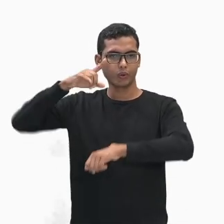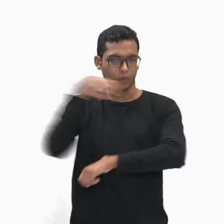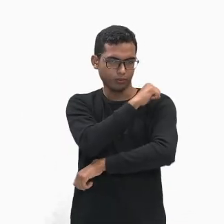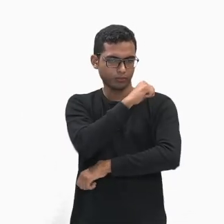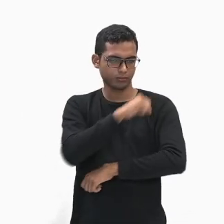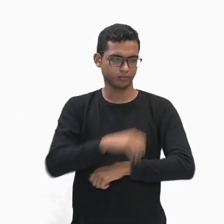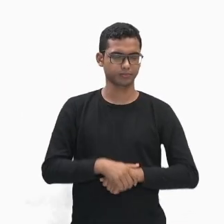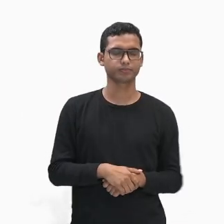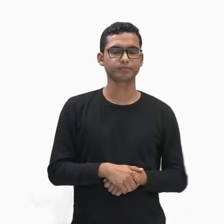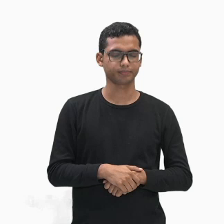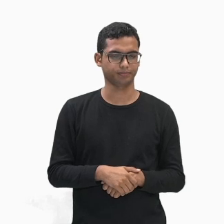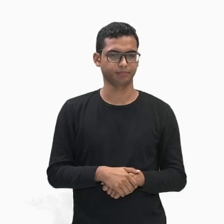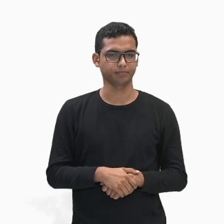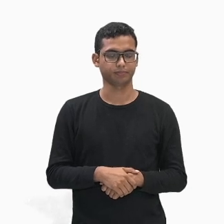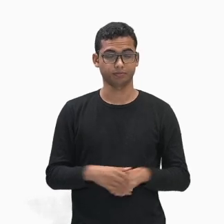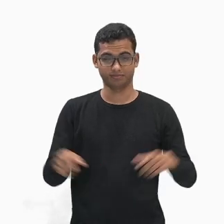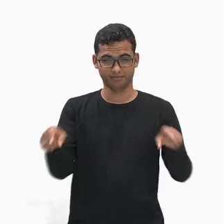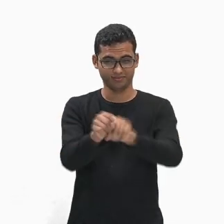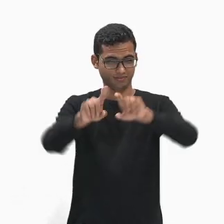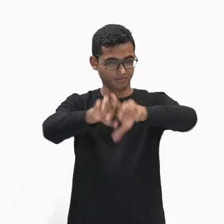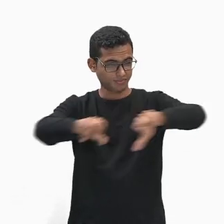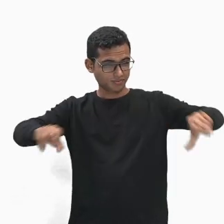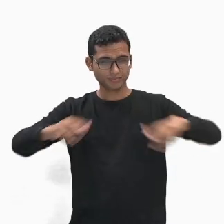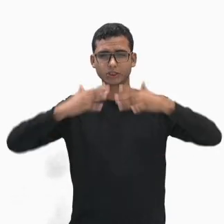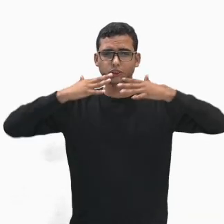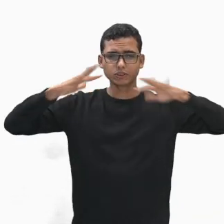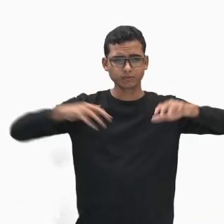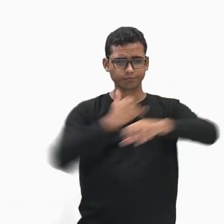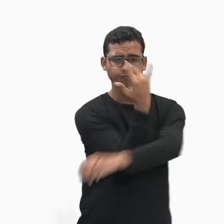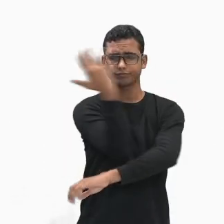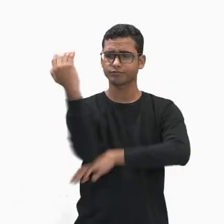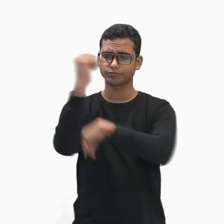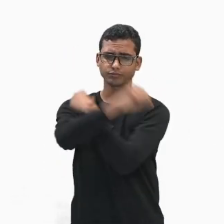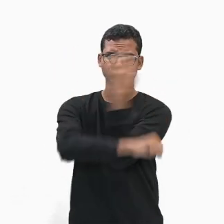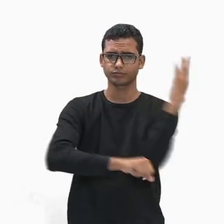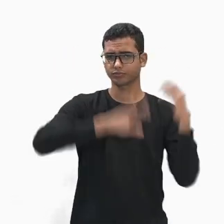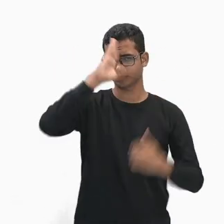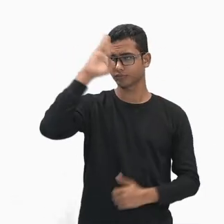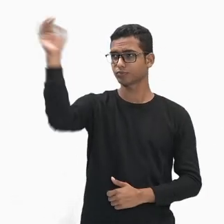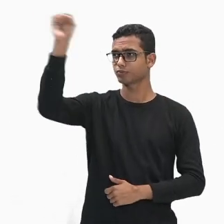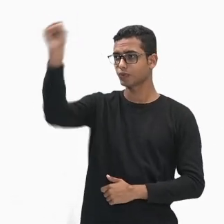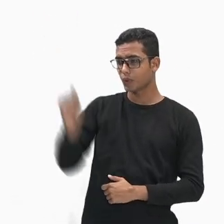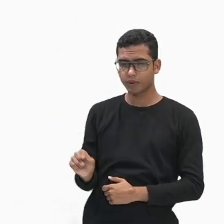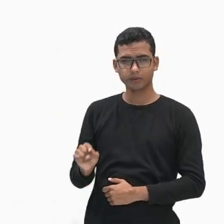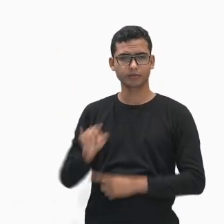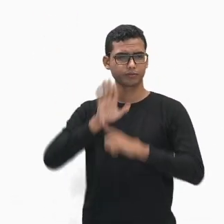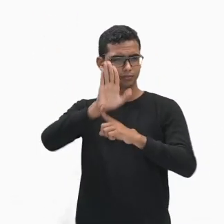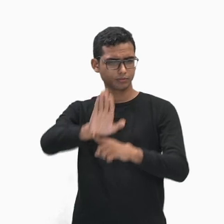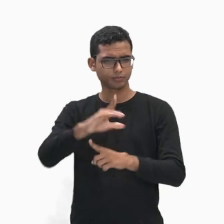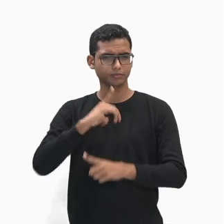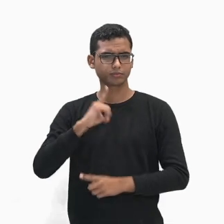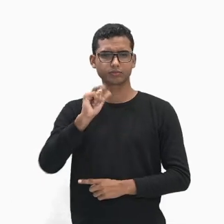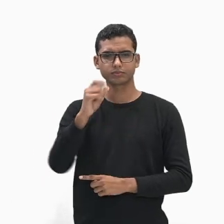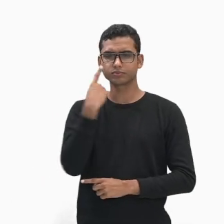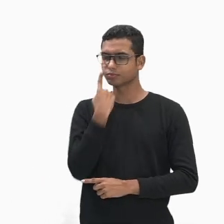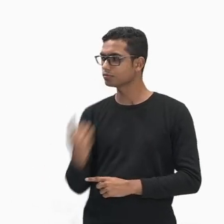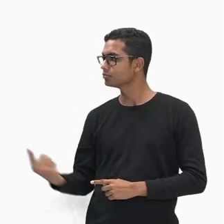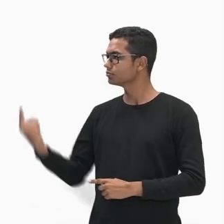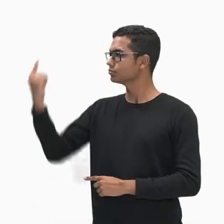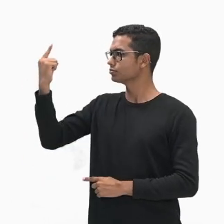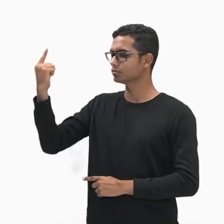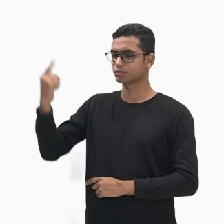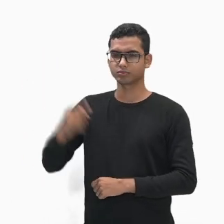da natureza, principalmente eu coloco para você aí os raios, você tem